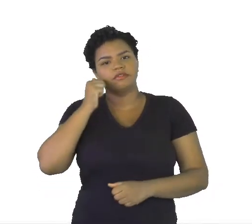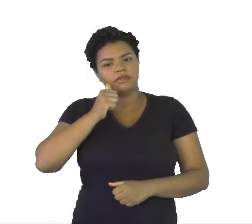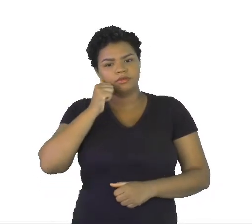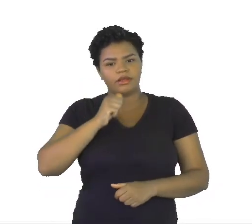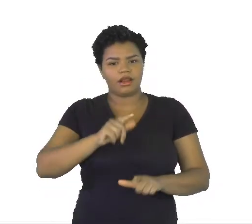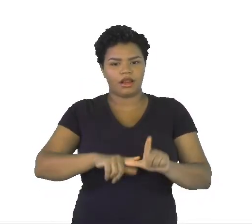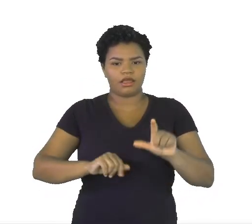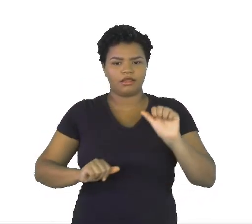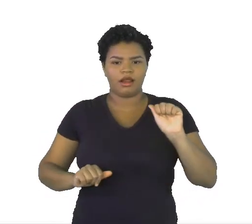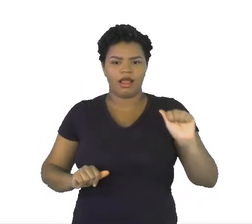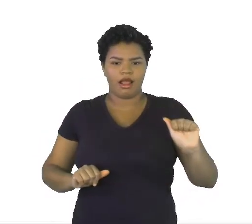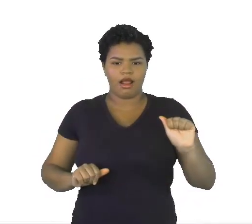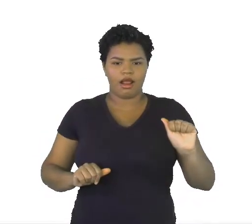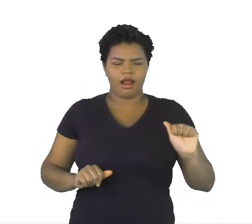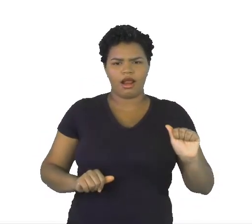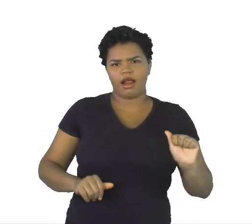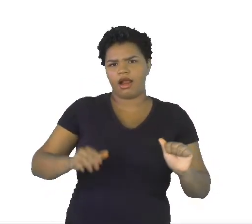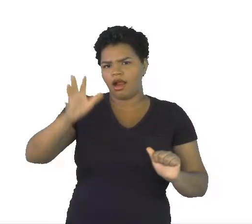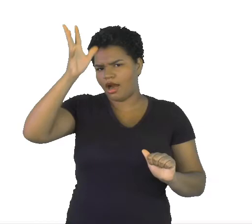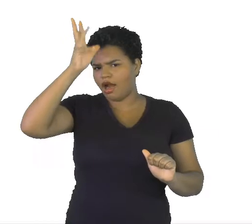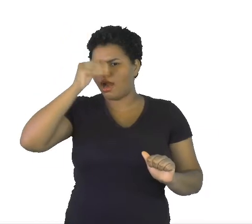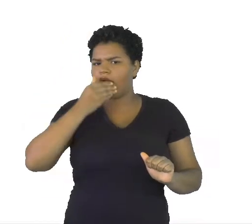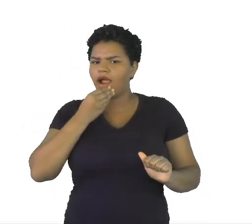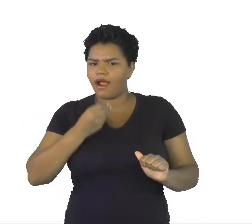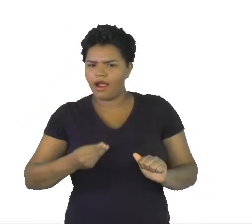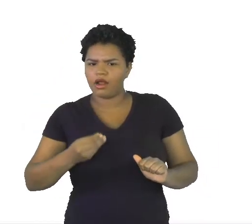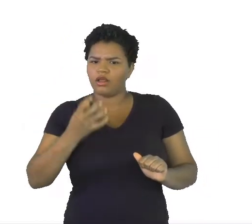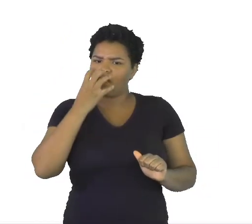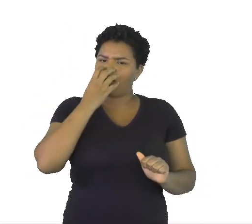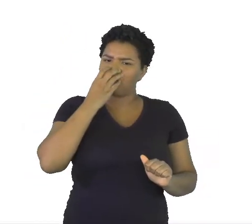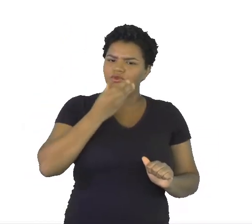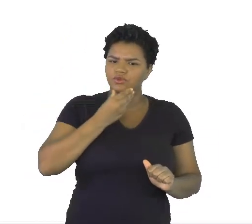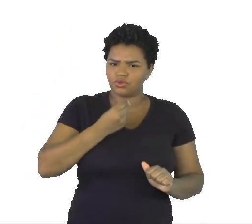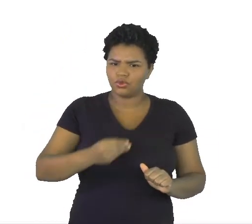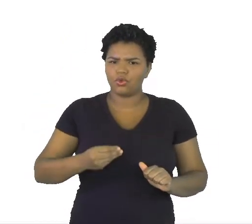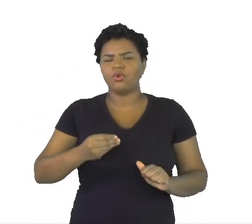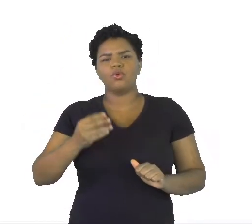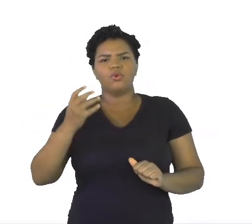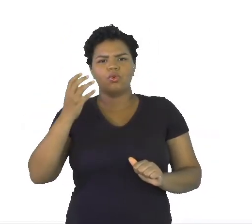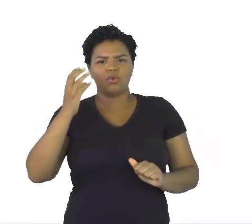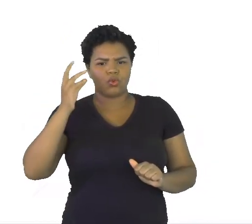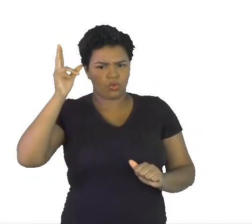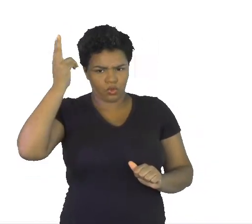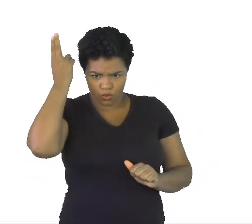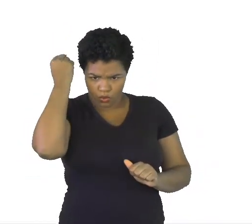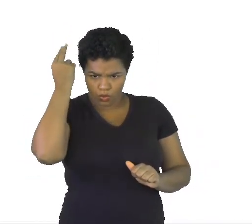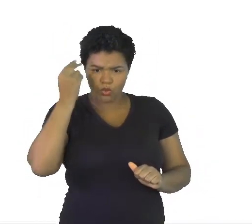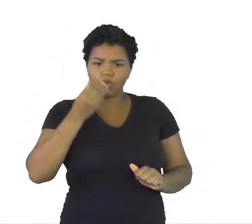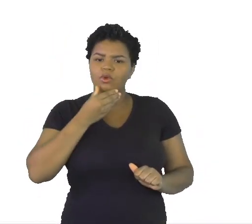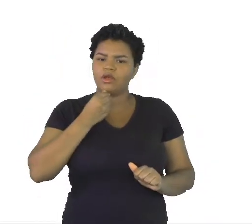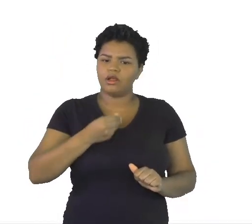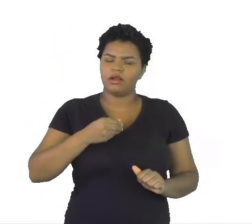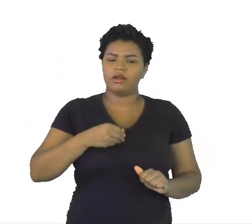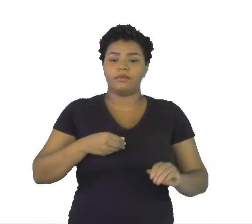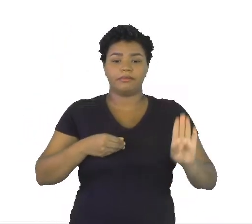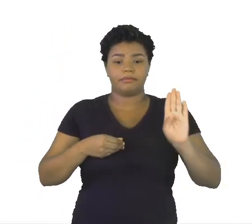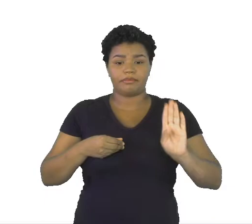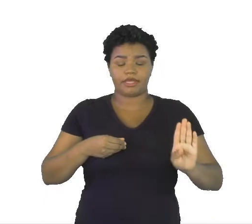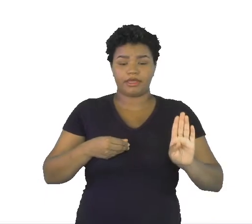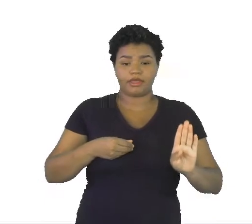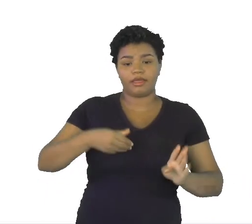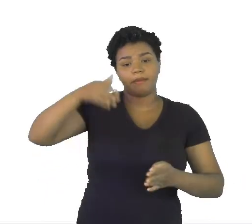A, galo, cachorro, coelho. Letra B, macaca, gata e cabra. Letra